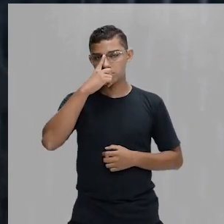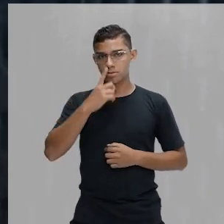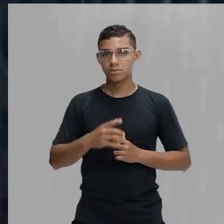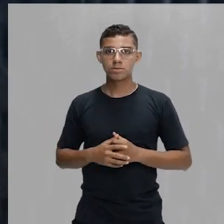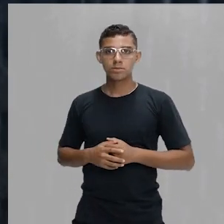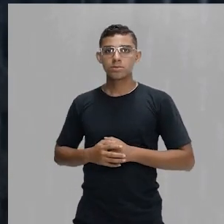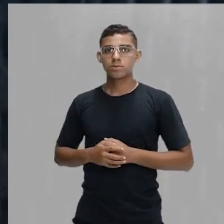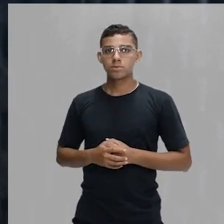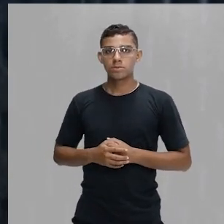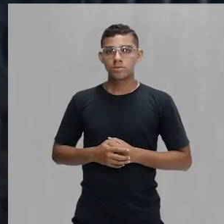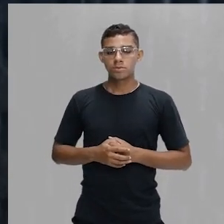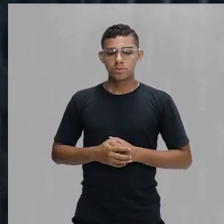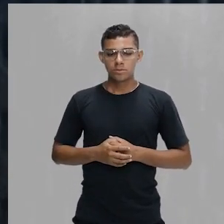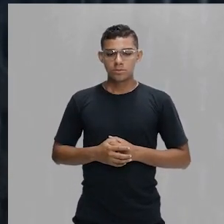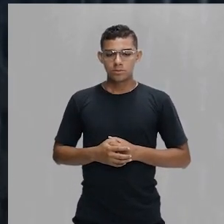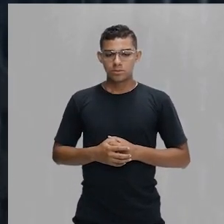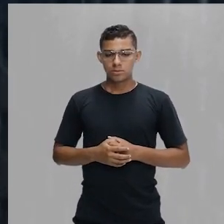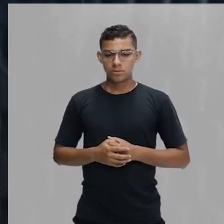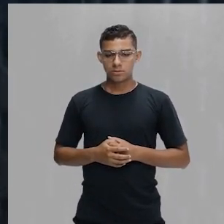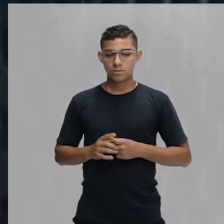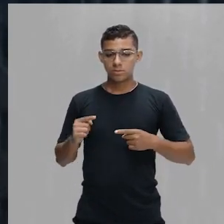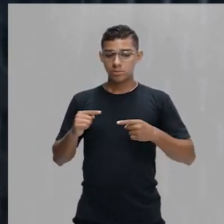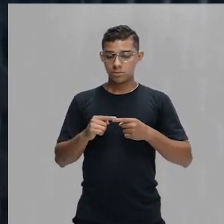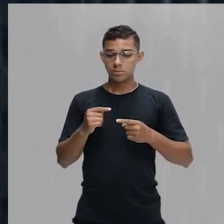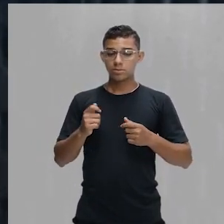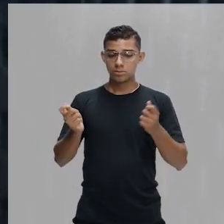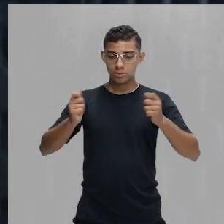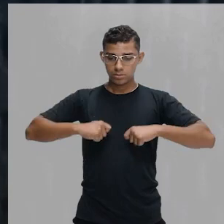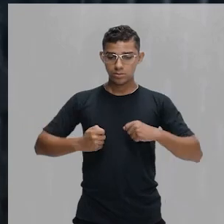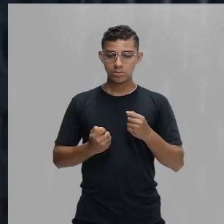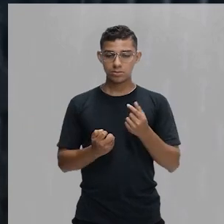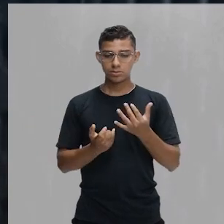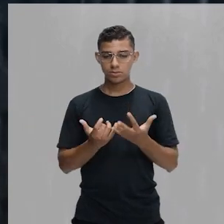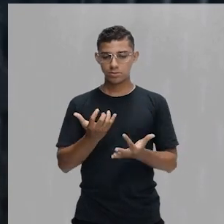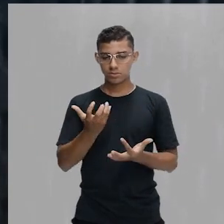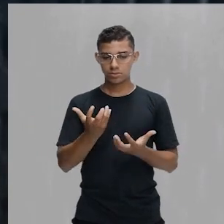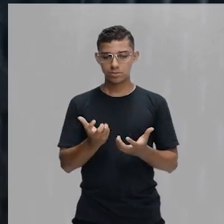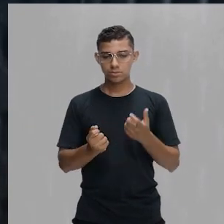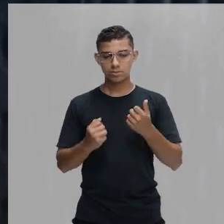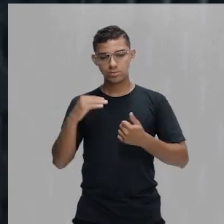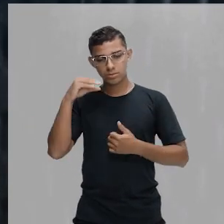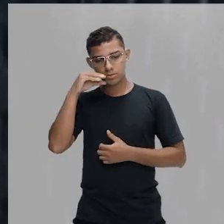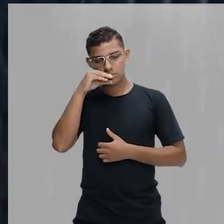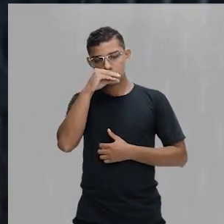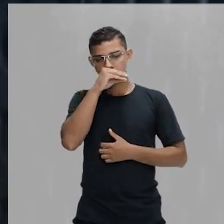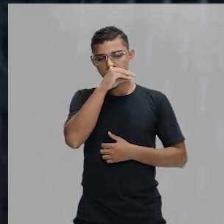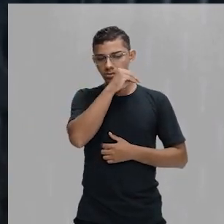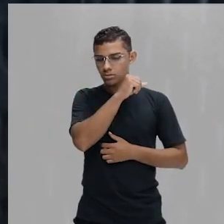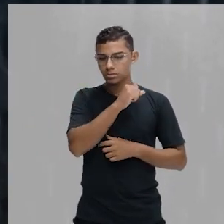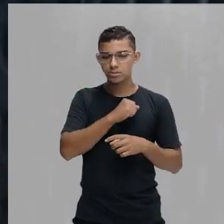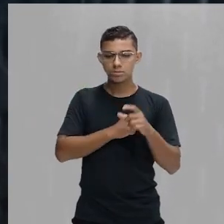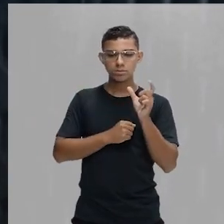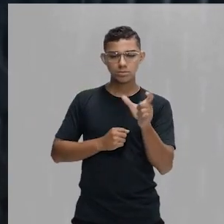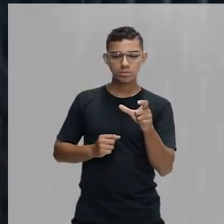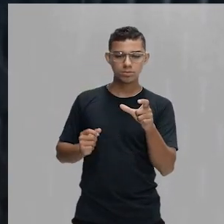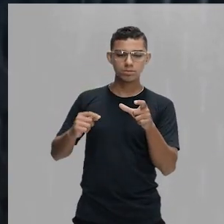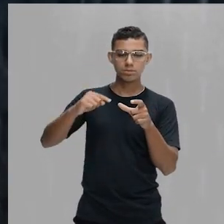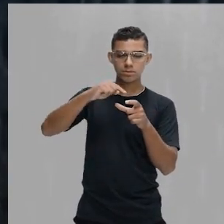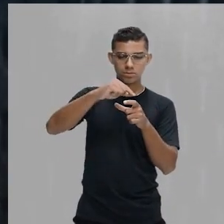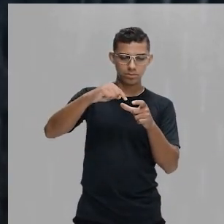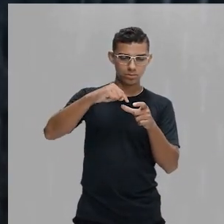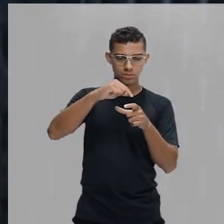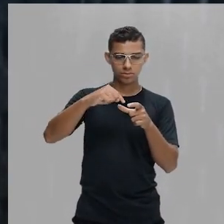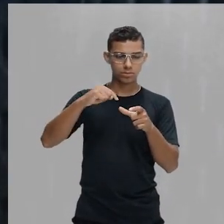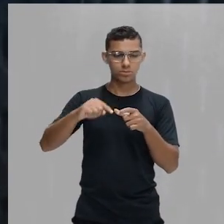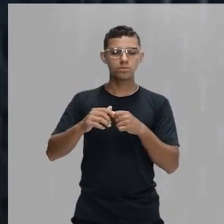então nós temos ali a questão do aquecimento, né? Ó, a fissão dos átomos de urânio dentro das varetas